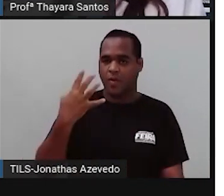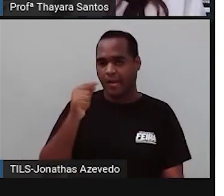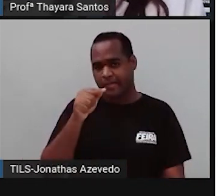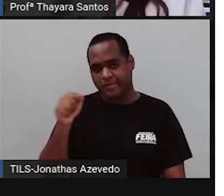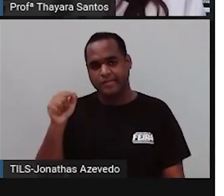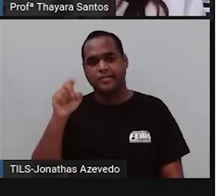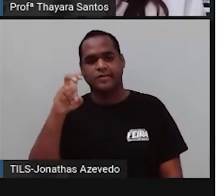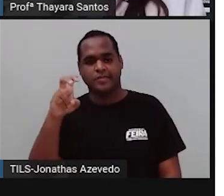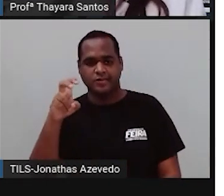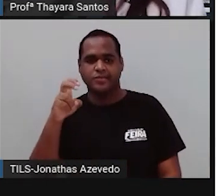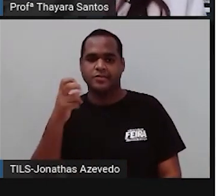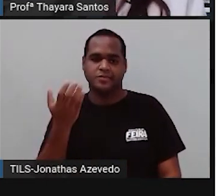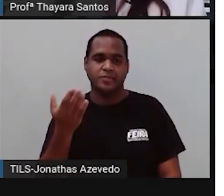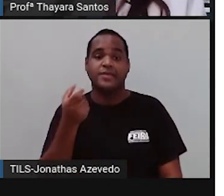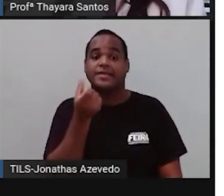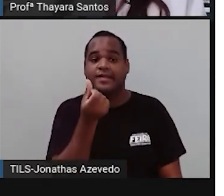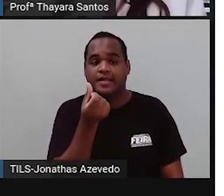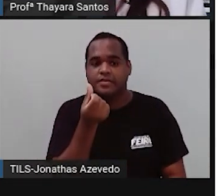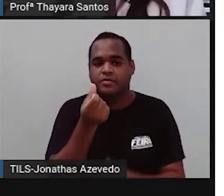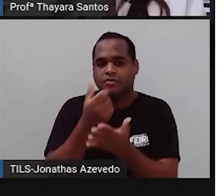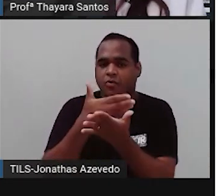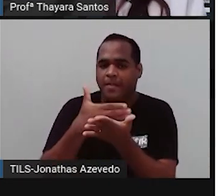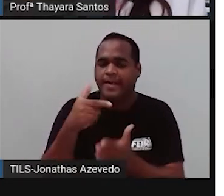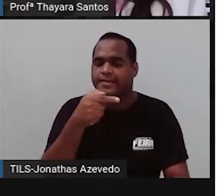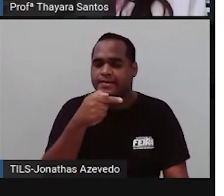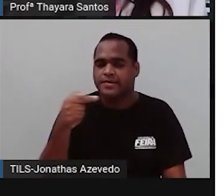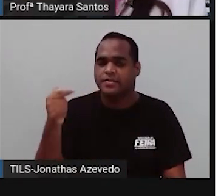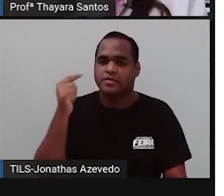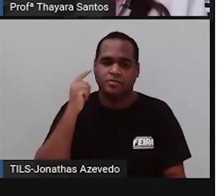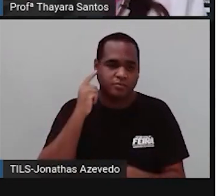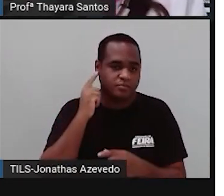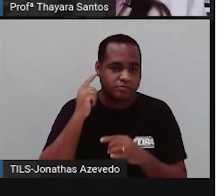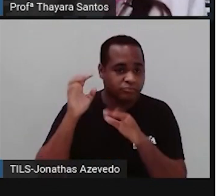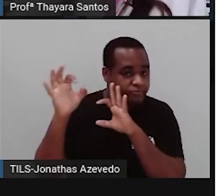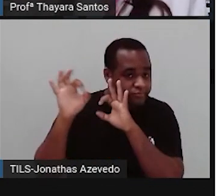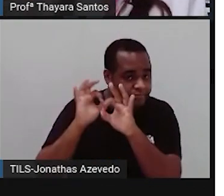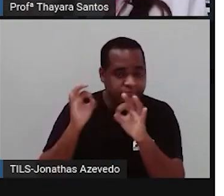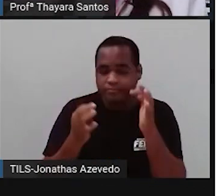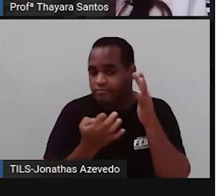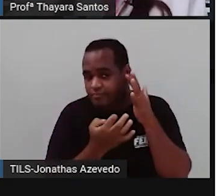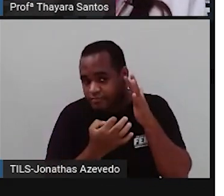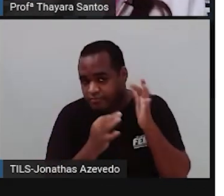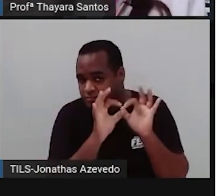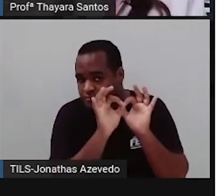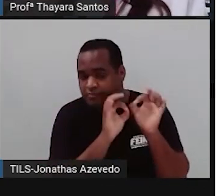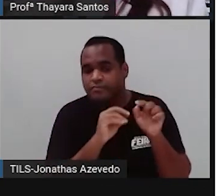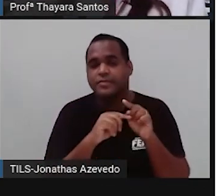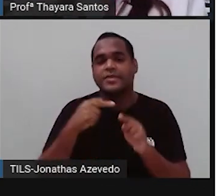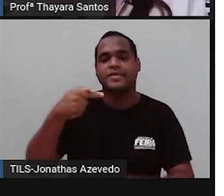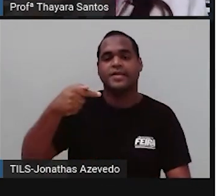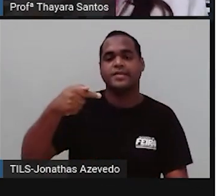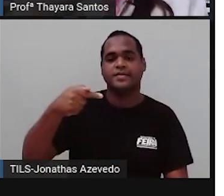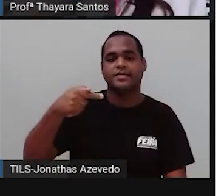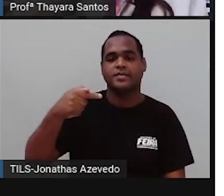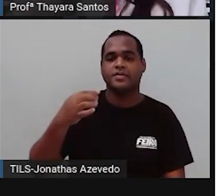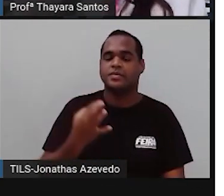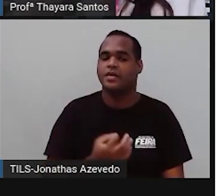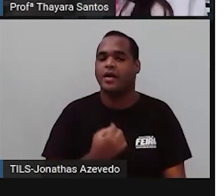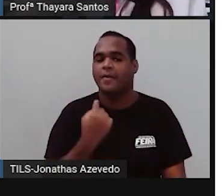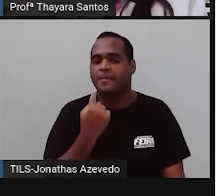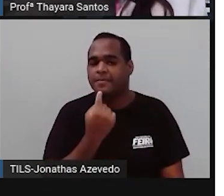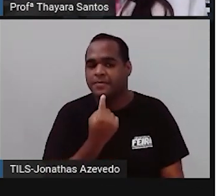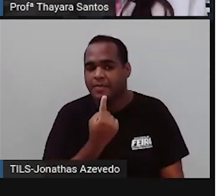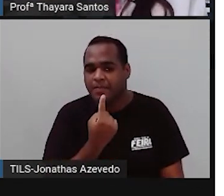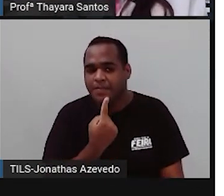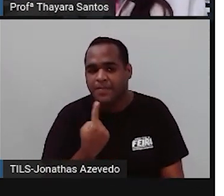sexta semana, a gente tem a formação das estruturas do ouvido. Na sétima semana, forma-se o palato, que